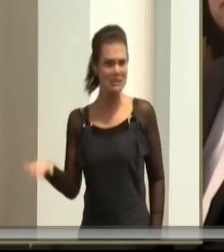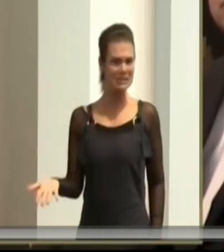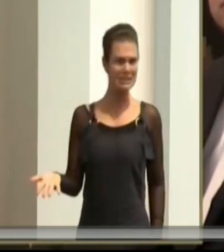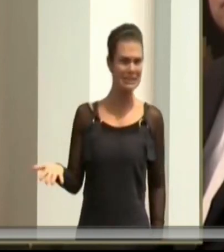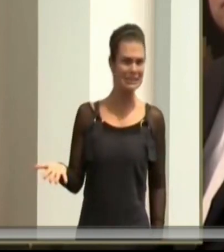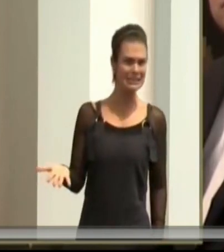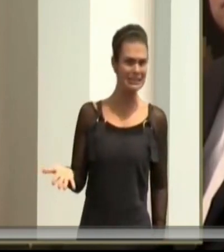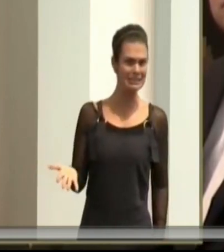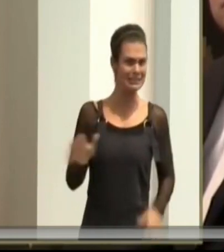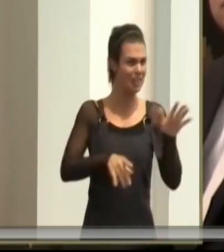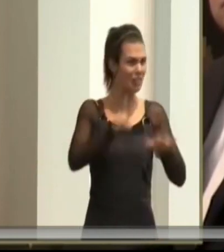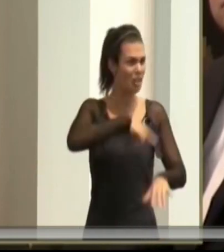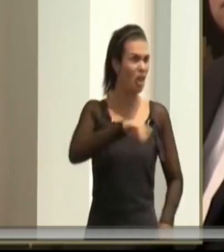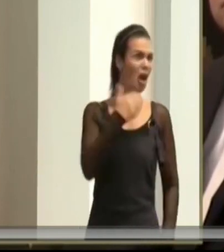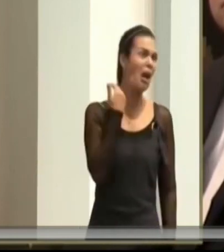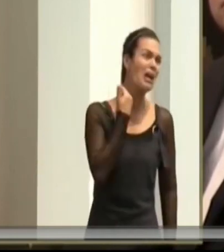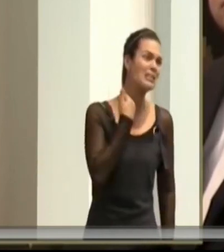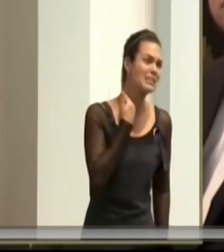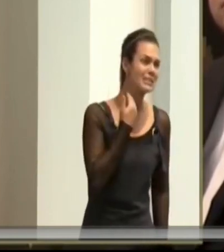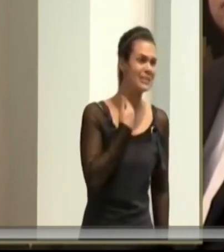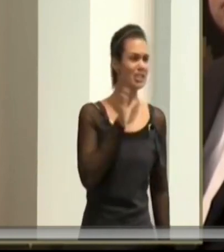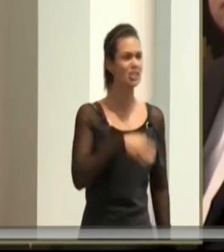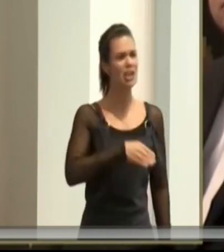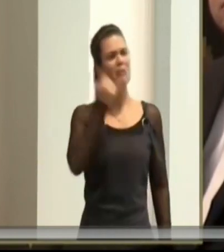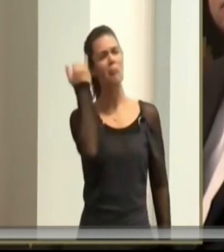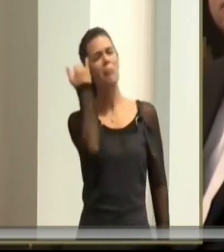estejamos esgotados, precisando ir para casa.